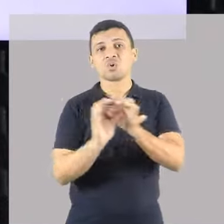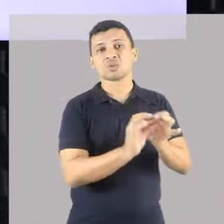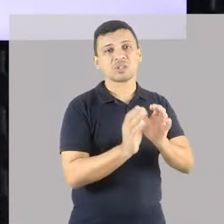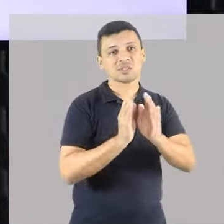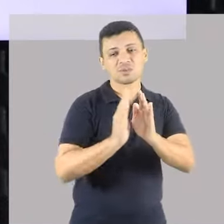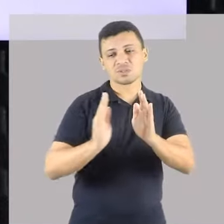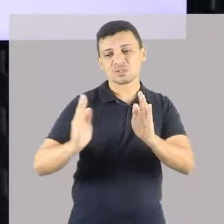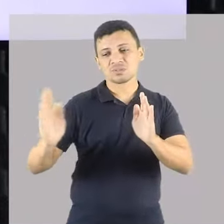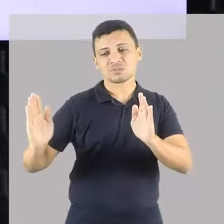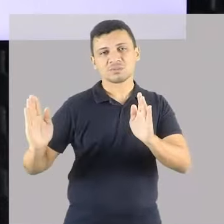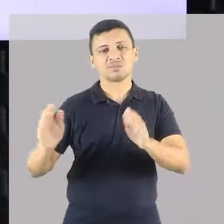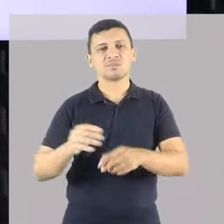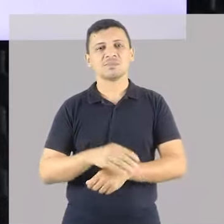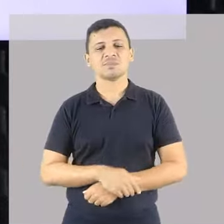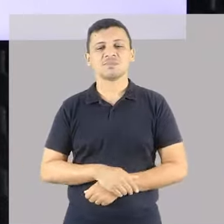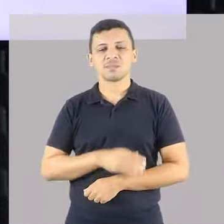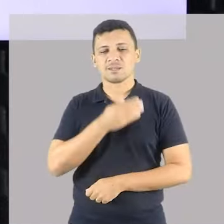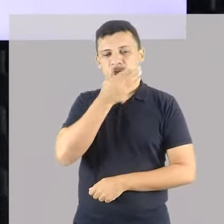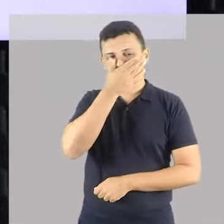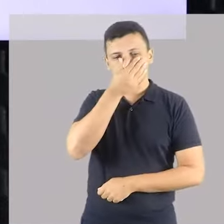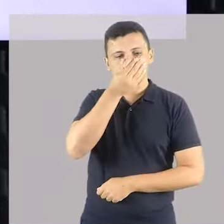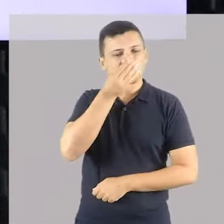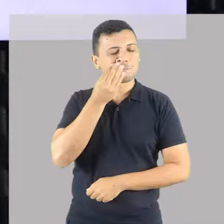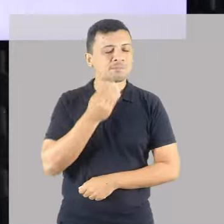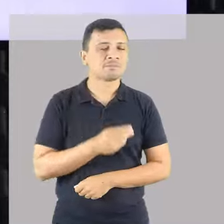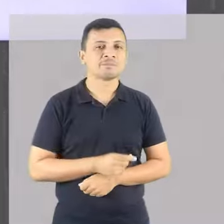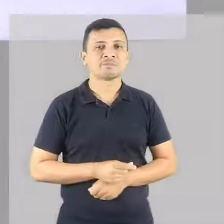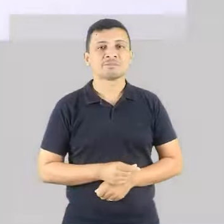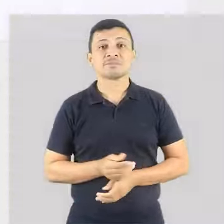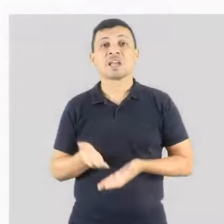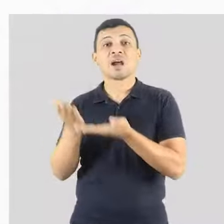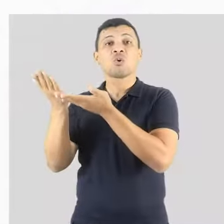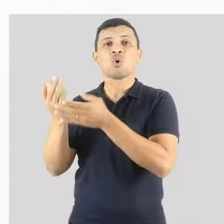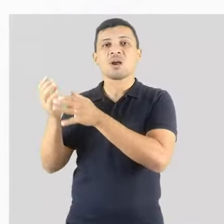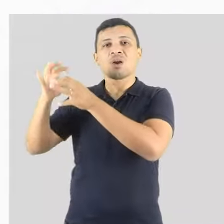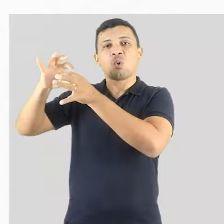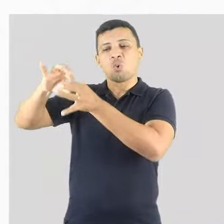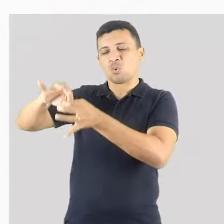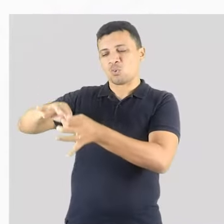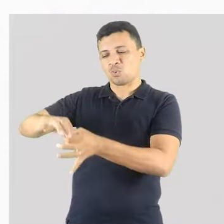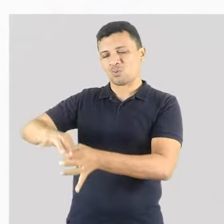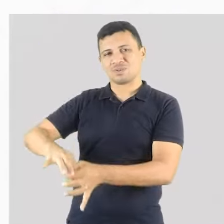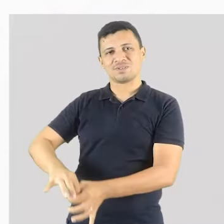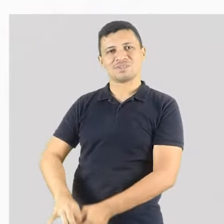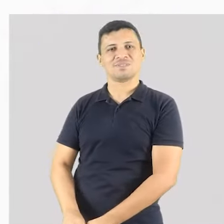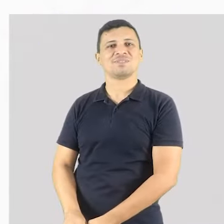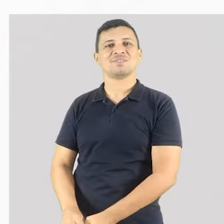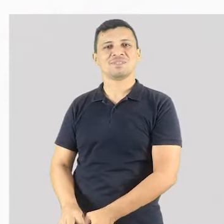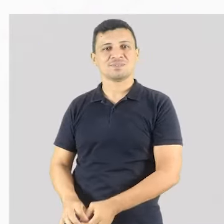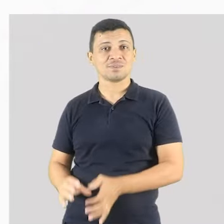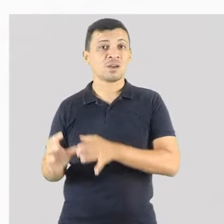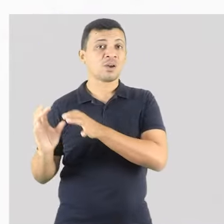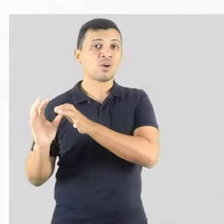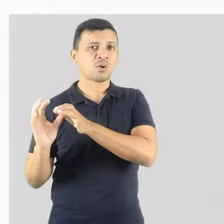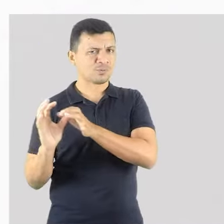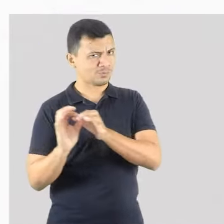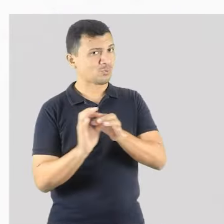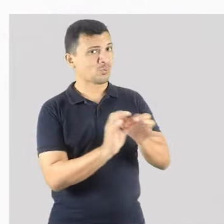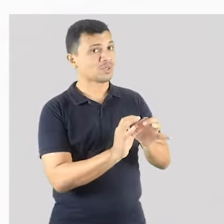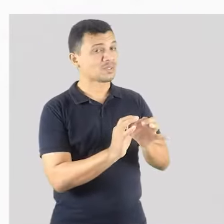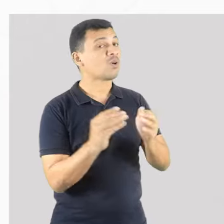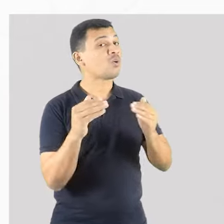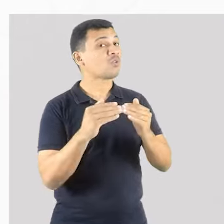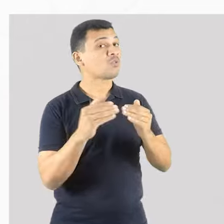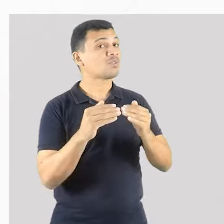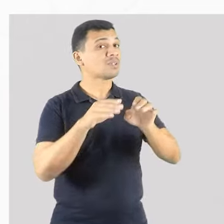sequencial tá atentem aí Aí temos agora a coerência enquanto a coesão ela tem a ver com